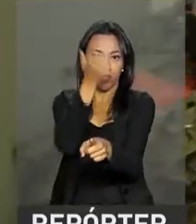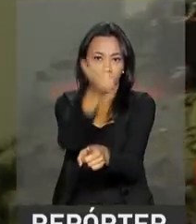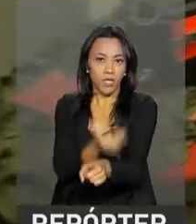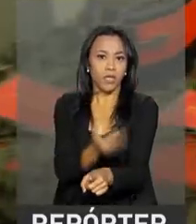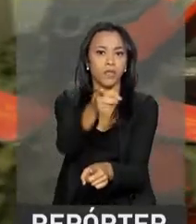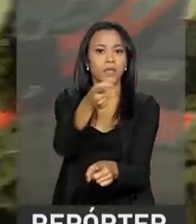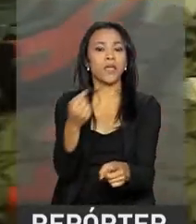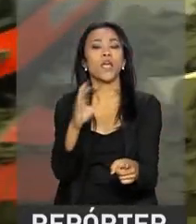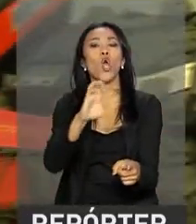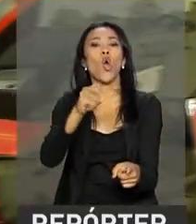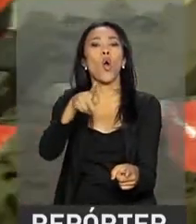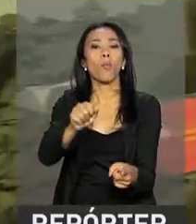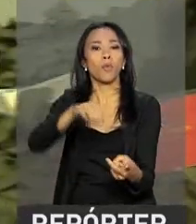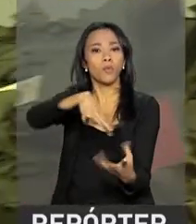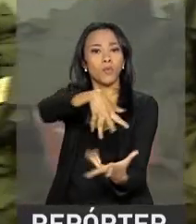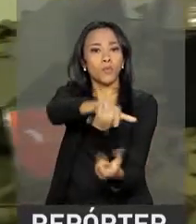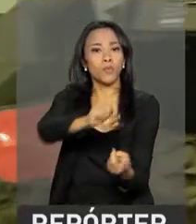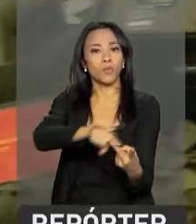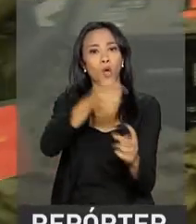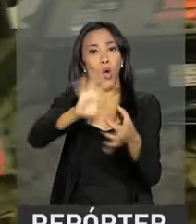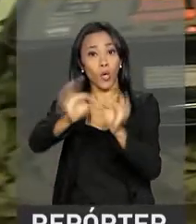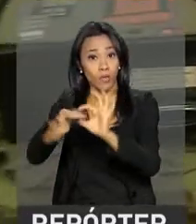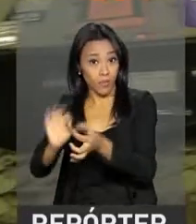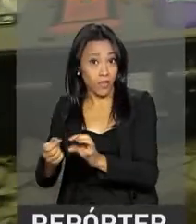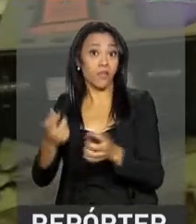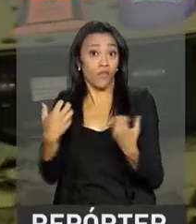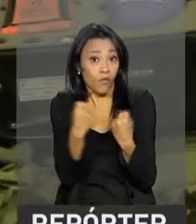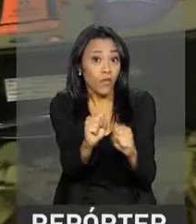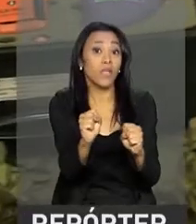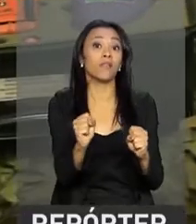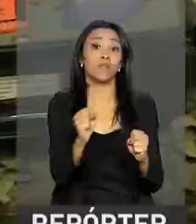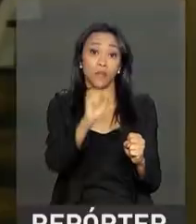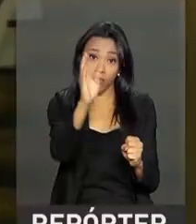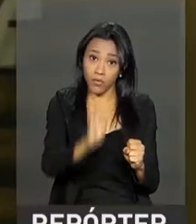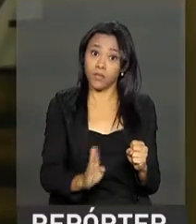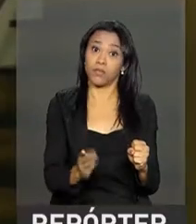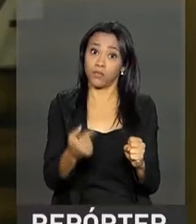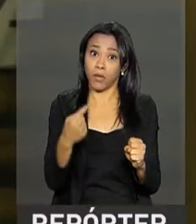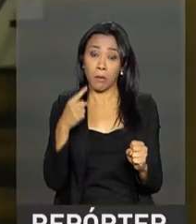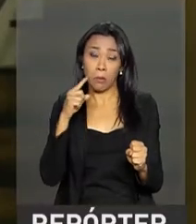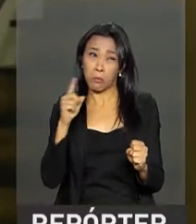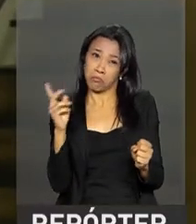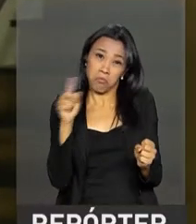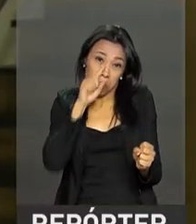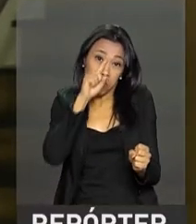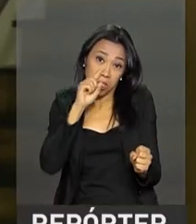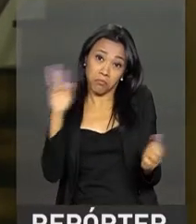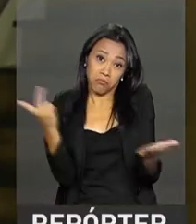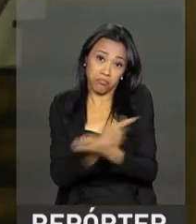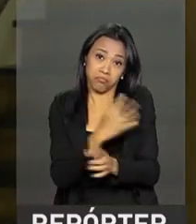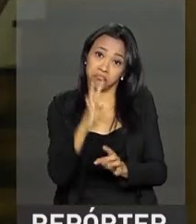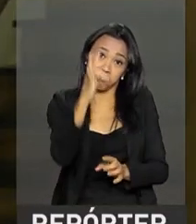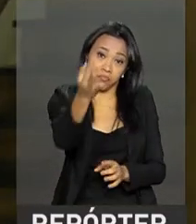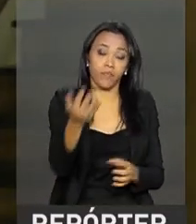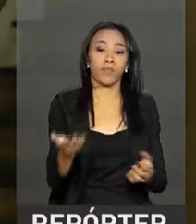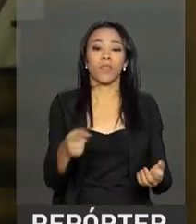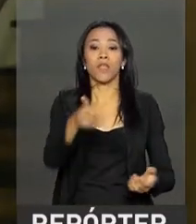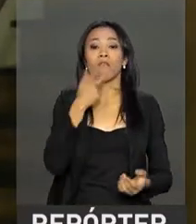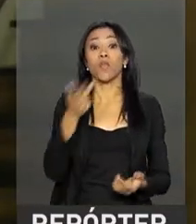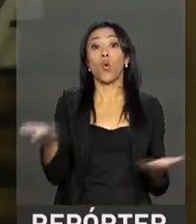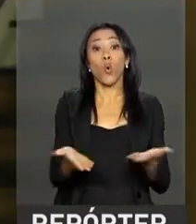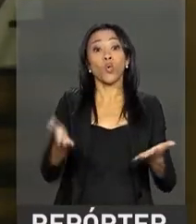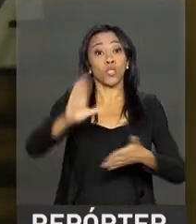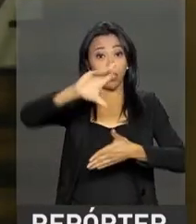olimpíadas ajudaram a fortalecer o país contra possíveis ameaças hoje na américa latina acredito que sejamos o único